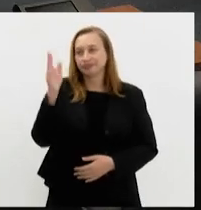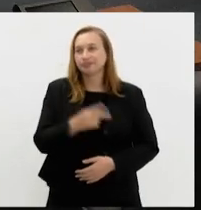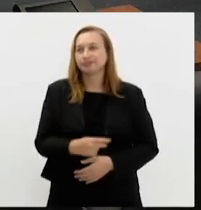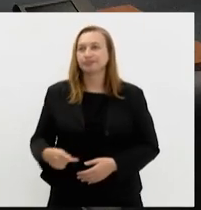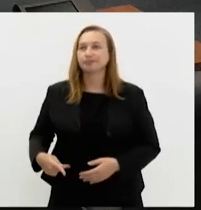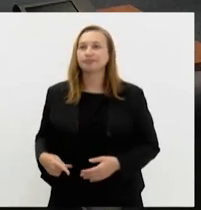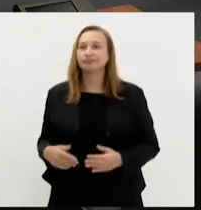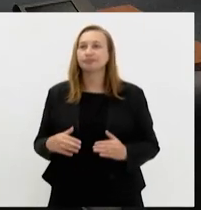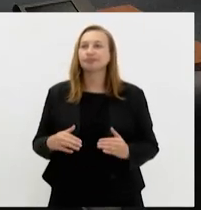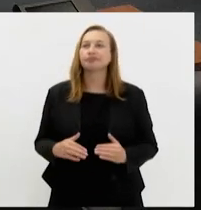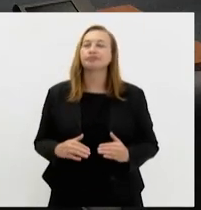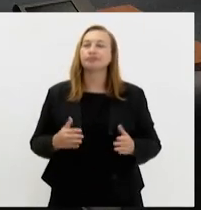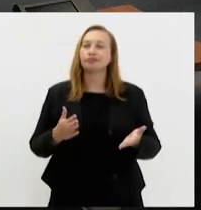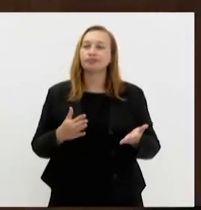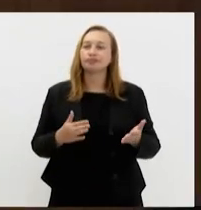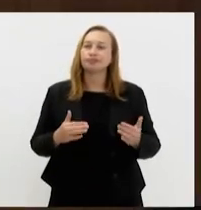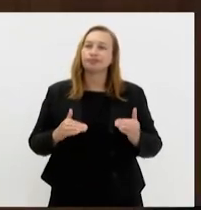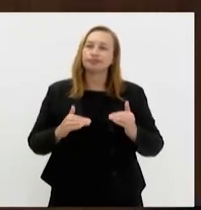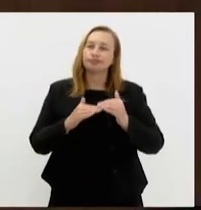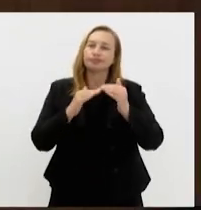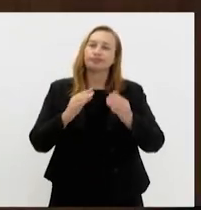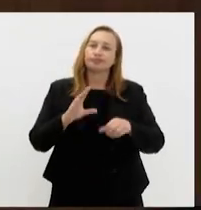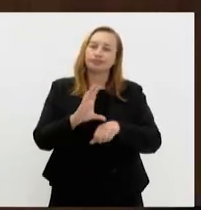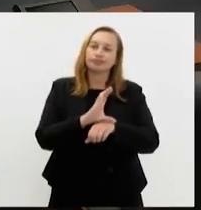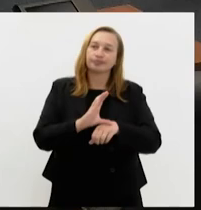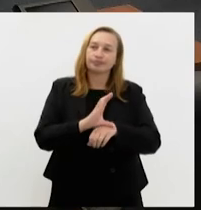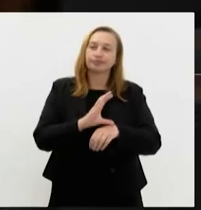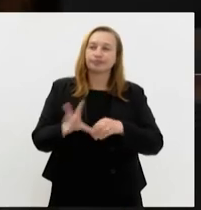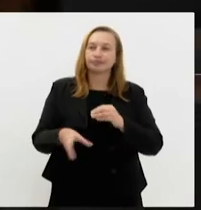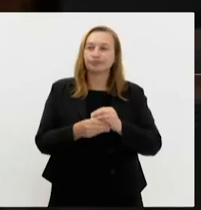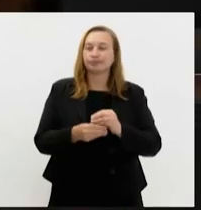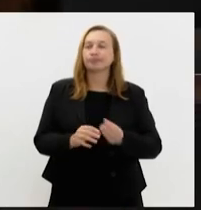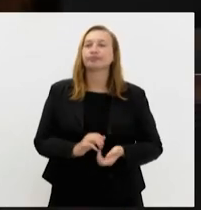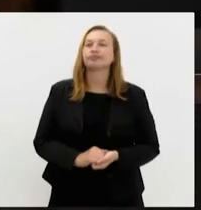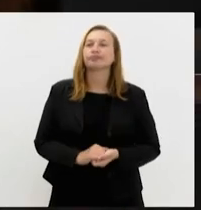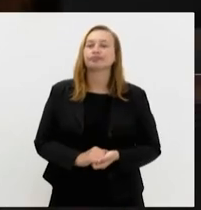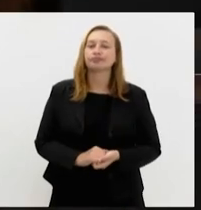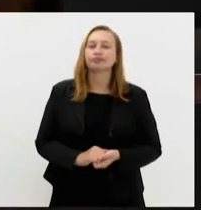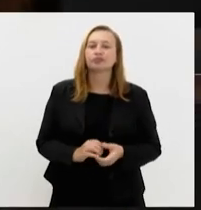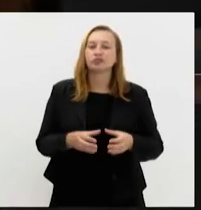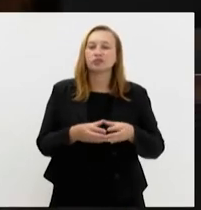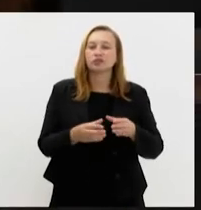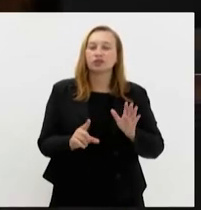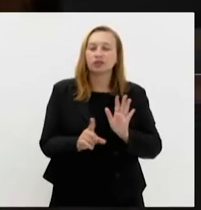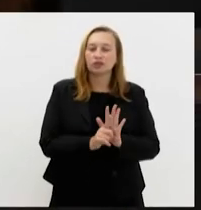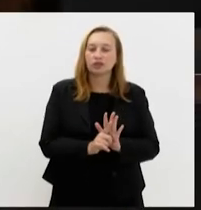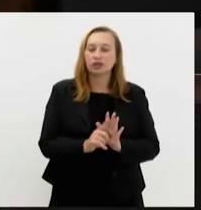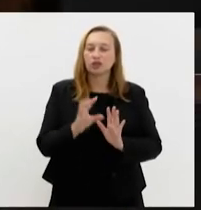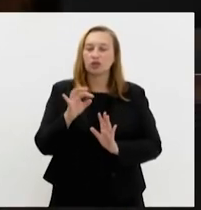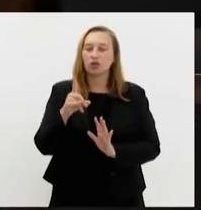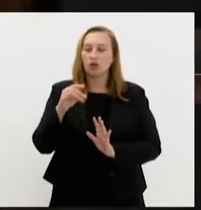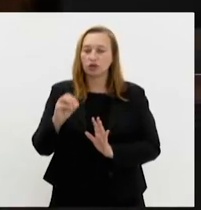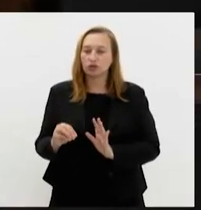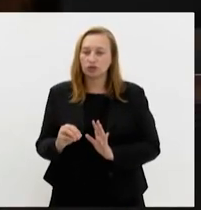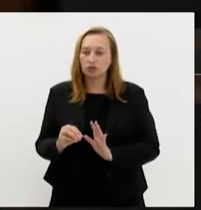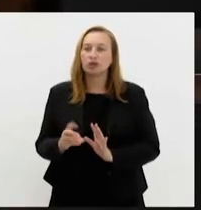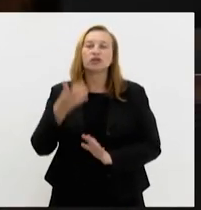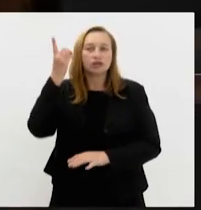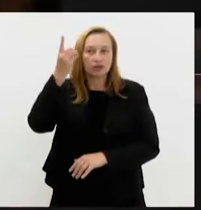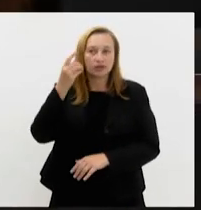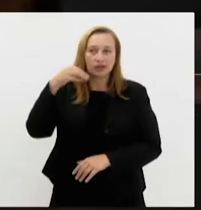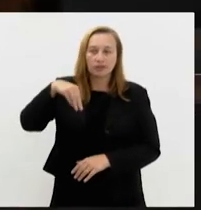parecer é pela constitucionalidade com emendas. Pela Comissão de Legislação Constitucional Complementar e Códigos, deputado Marcelo